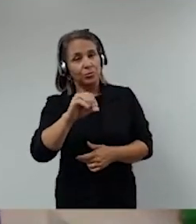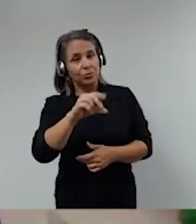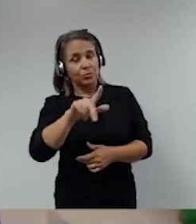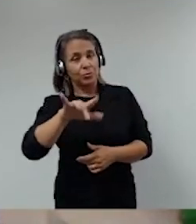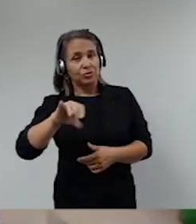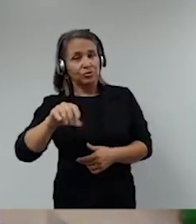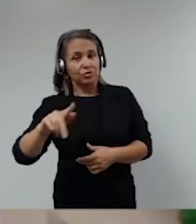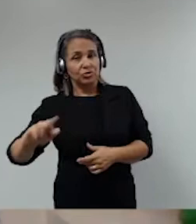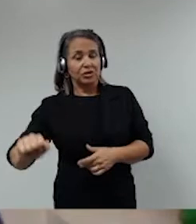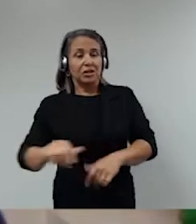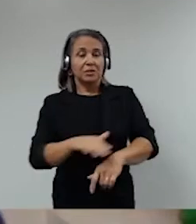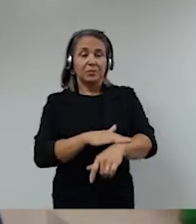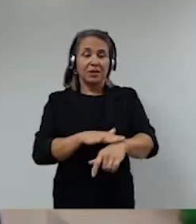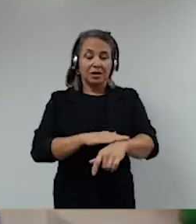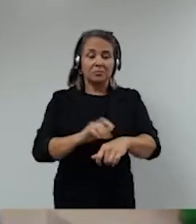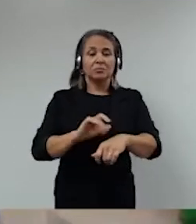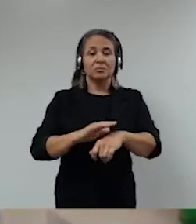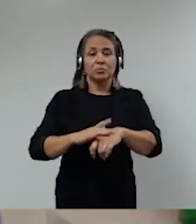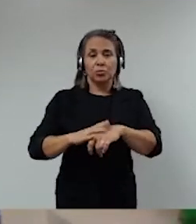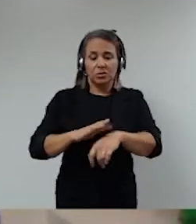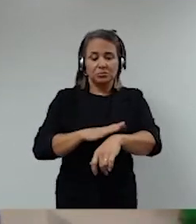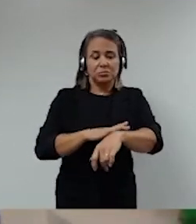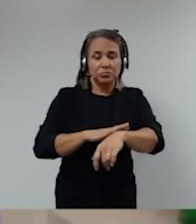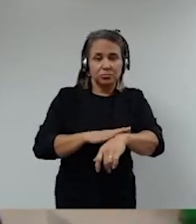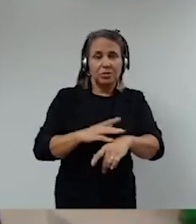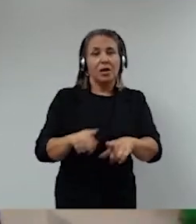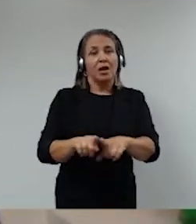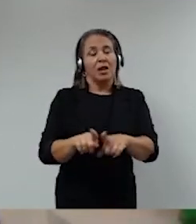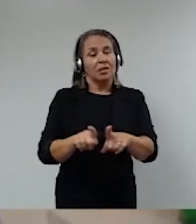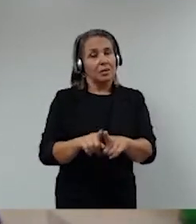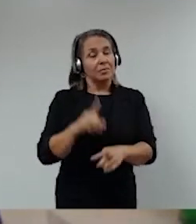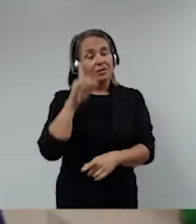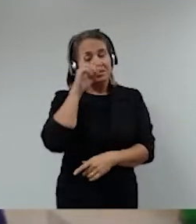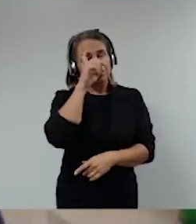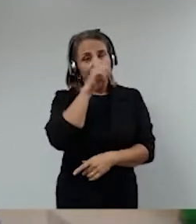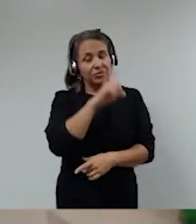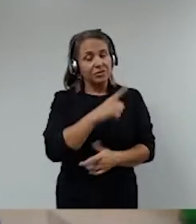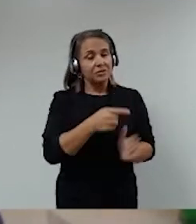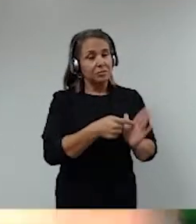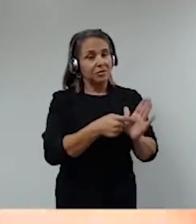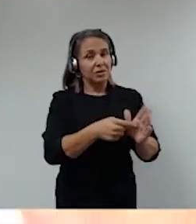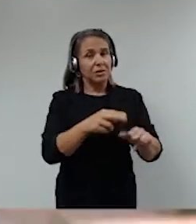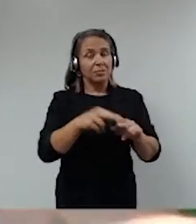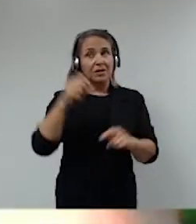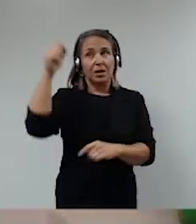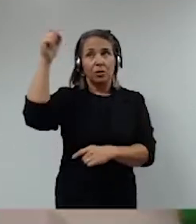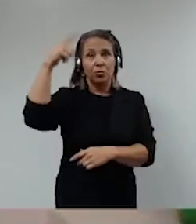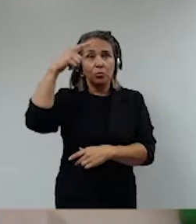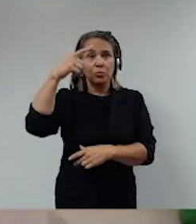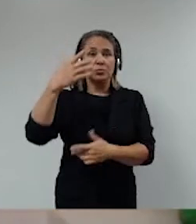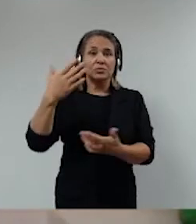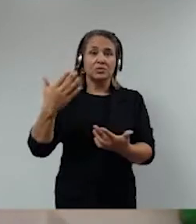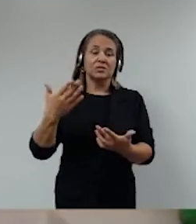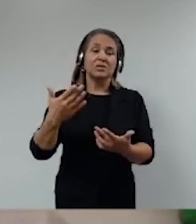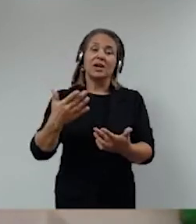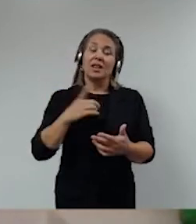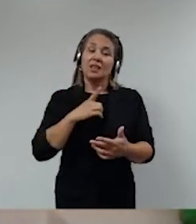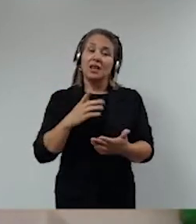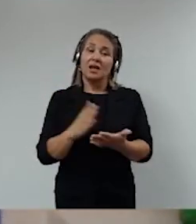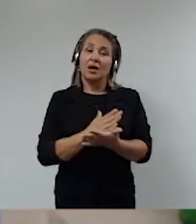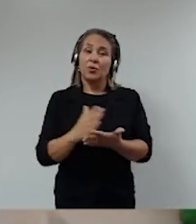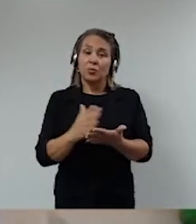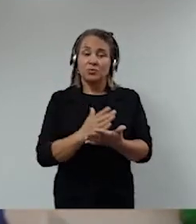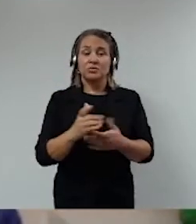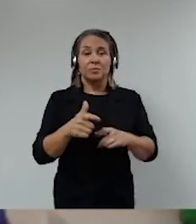pouco difícil de ser aplicado, quer seja pela luz que vai ser utilizada. Na teledermatologia, por